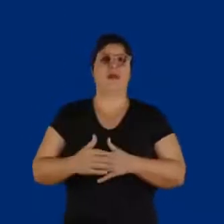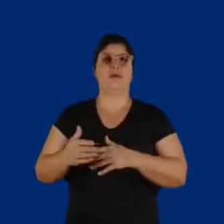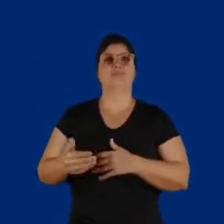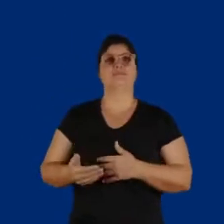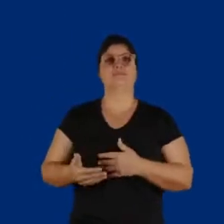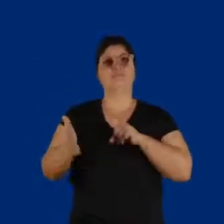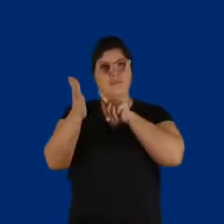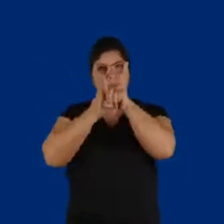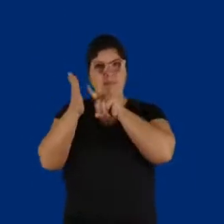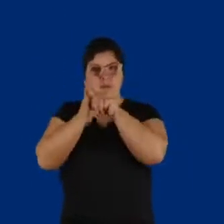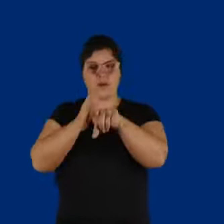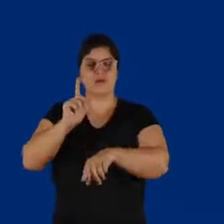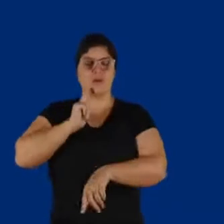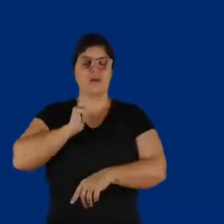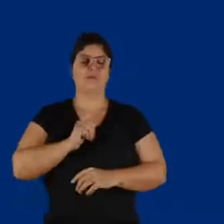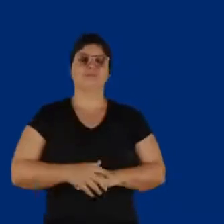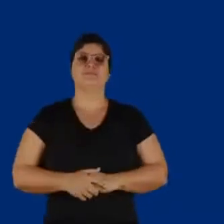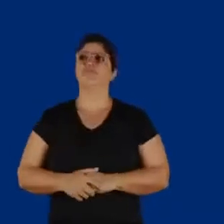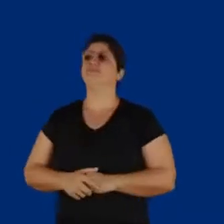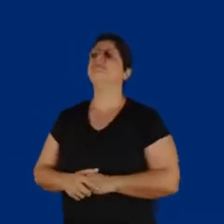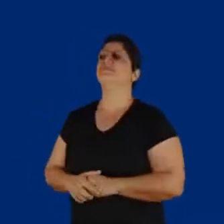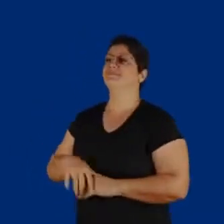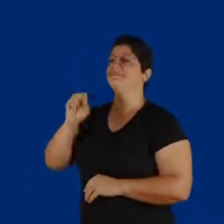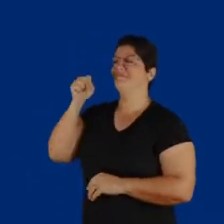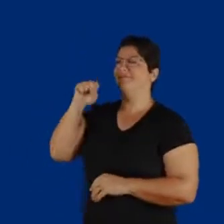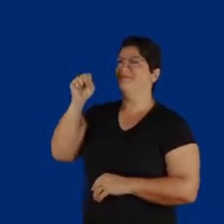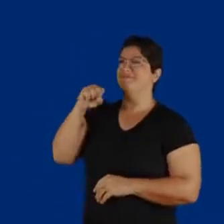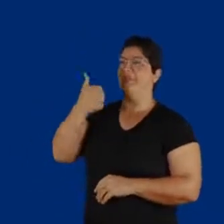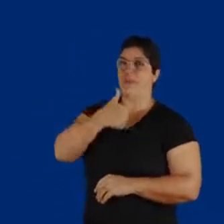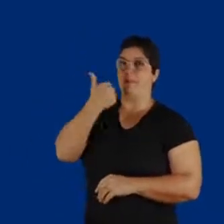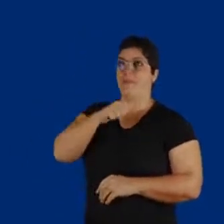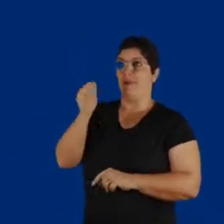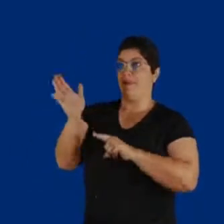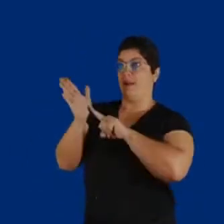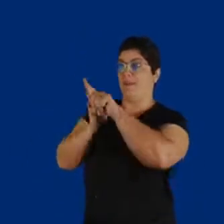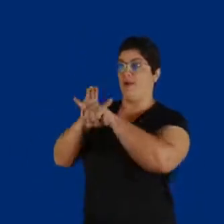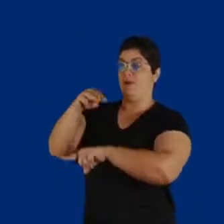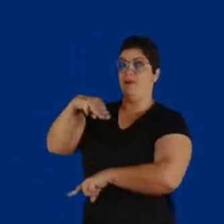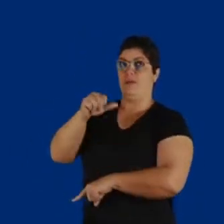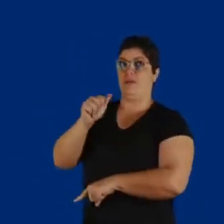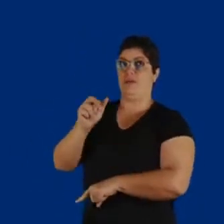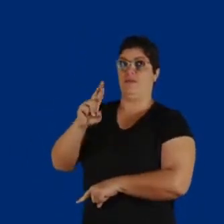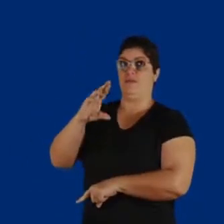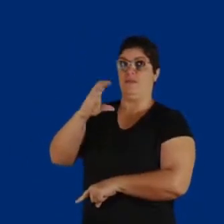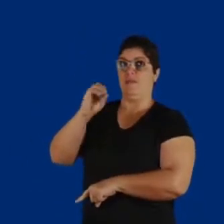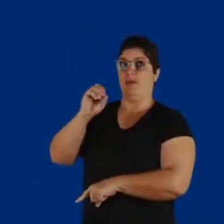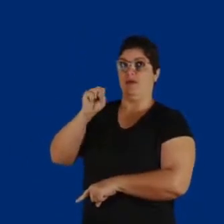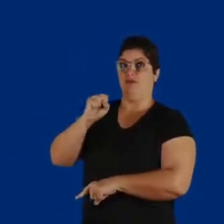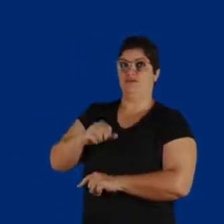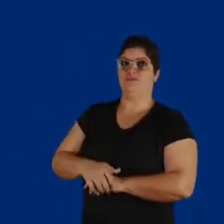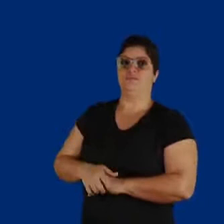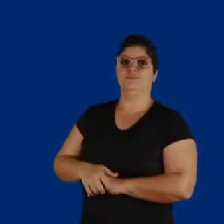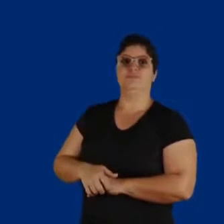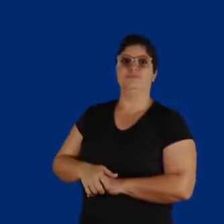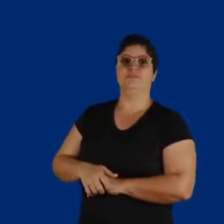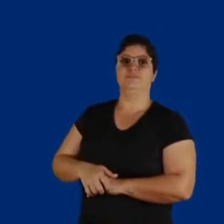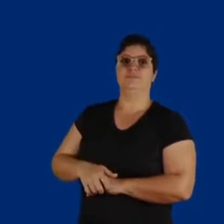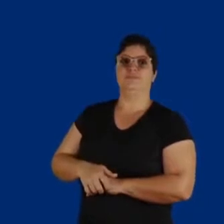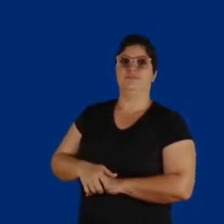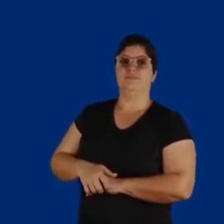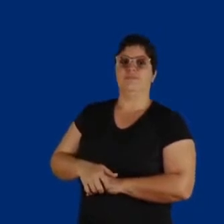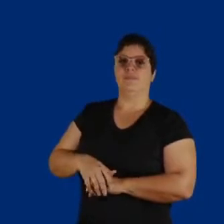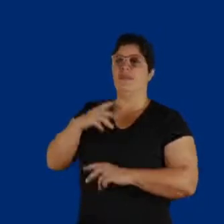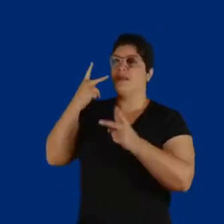Vamos às perguntas. A gente tem uma primeira pergunta do Marcos, aqui no chat do YouTube. Ele diz, o cenário